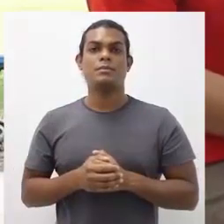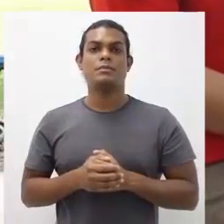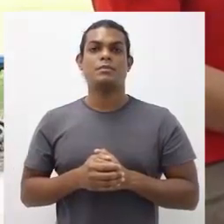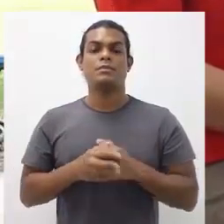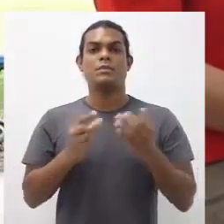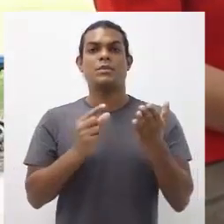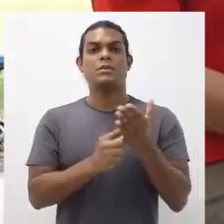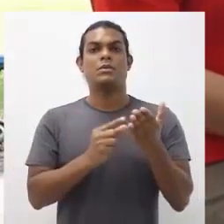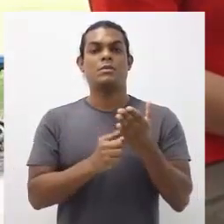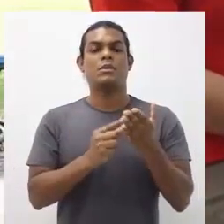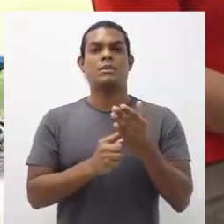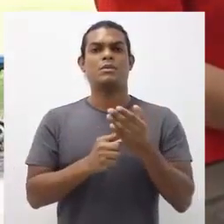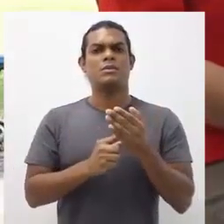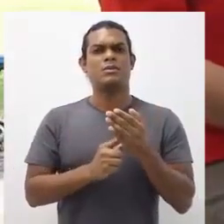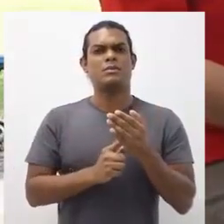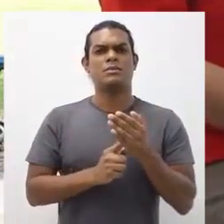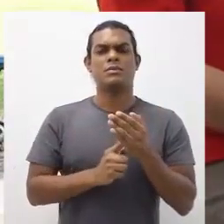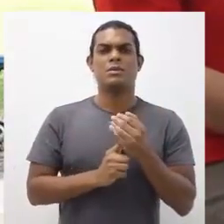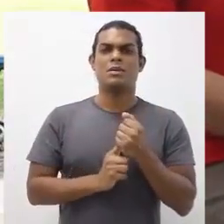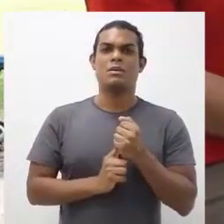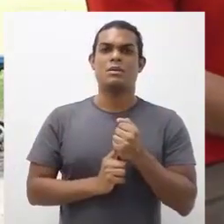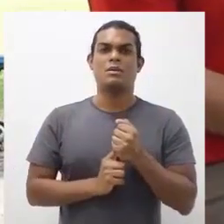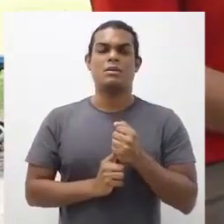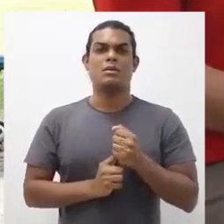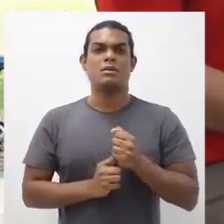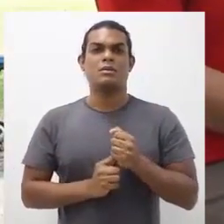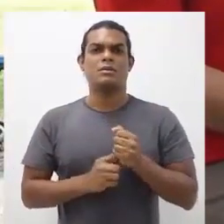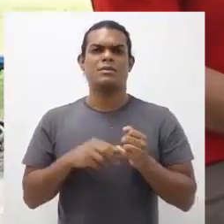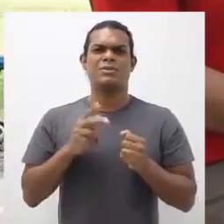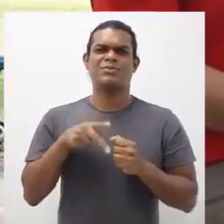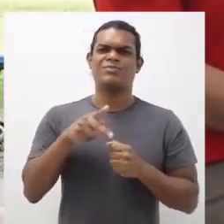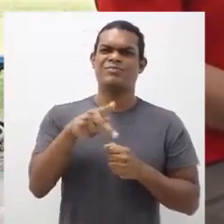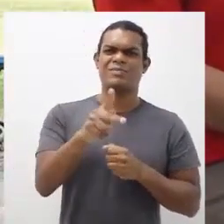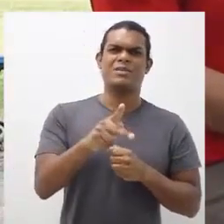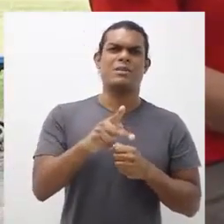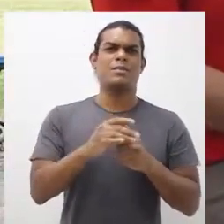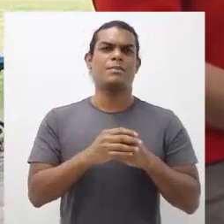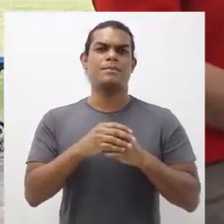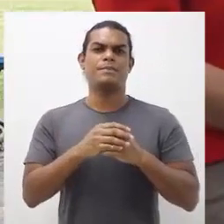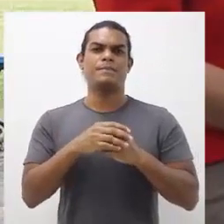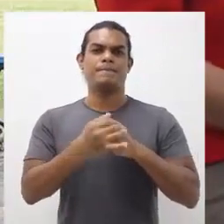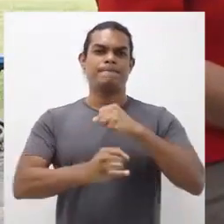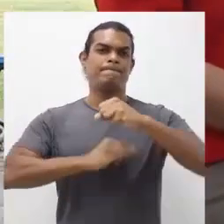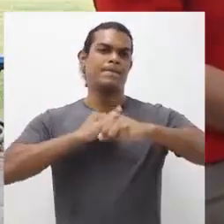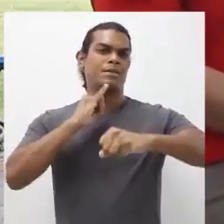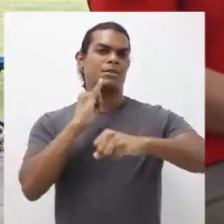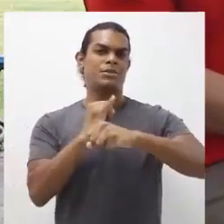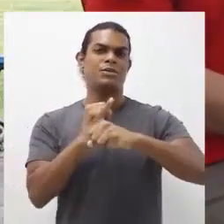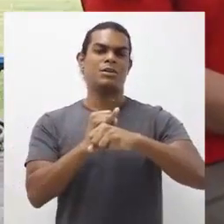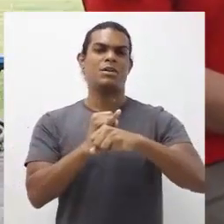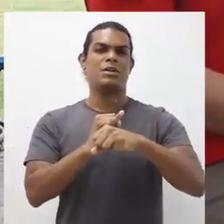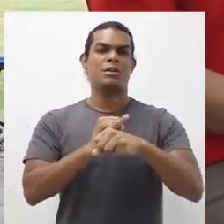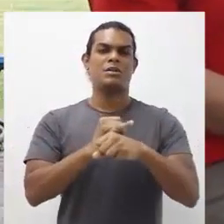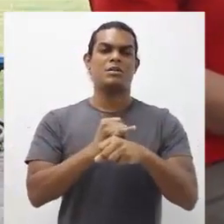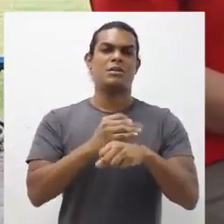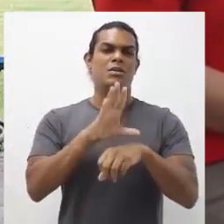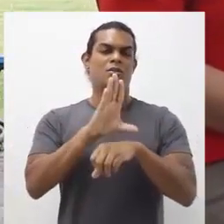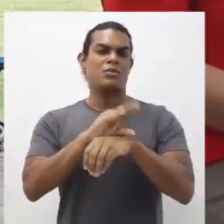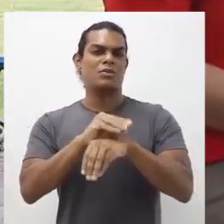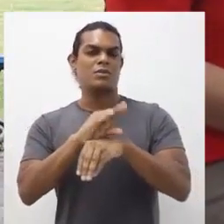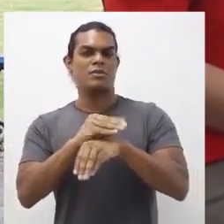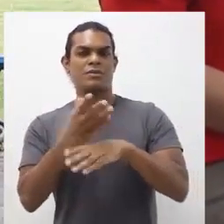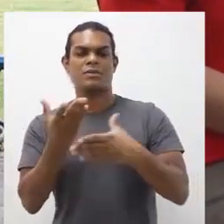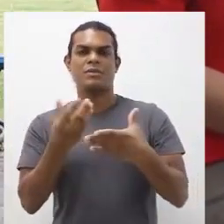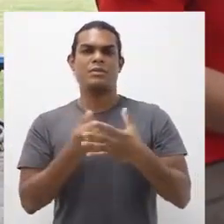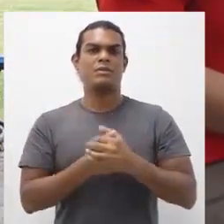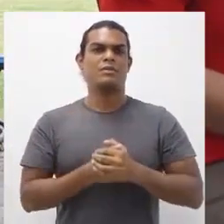Os aplicativos, a maioria deles são online, mas como ela trouxe fotografias, imagens, a realização do portfólio, tudo isso traz